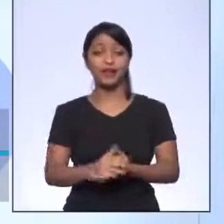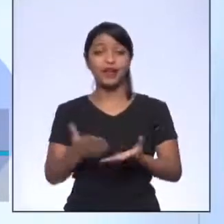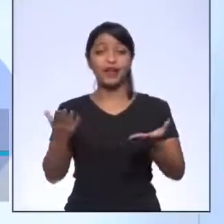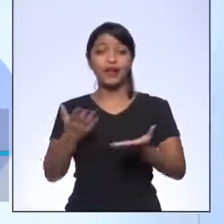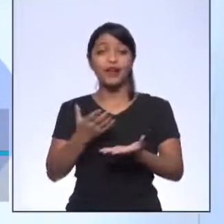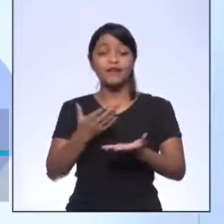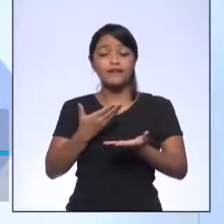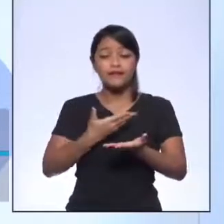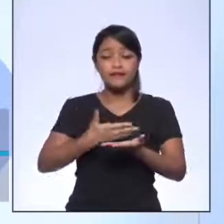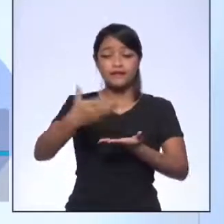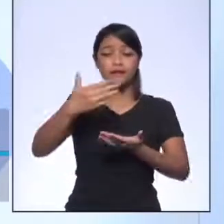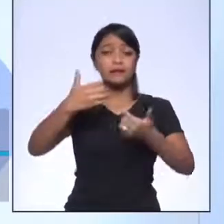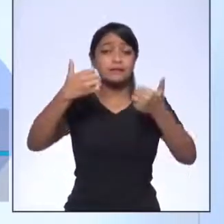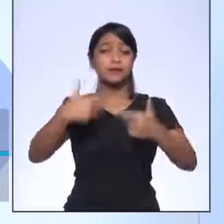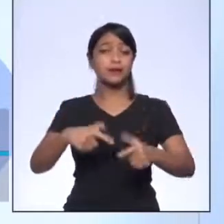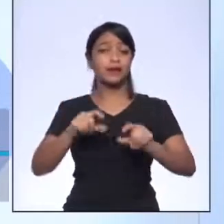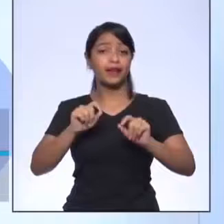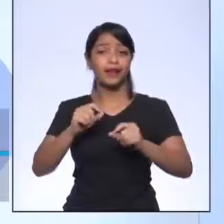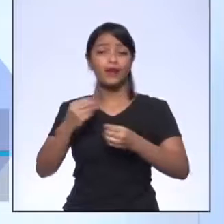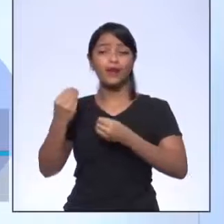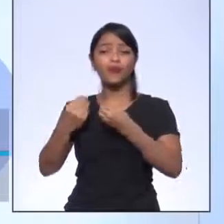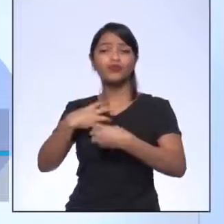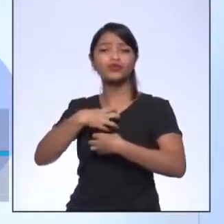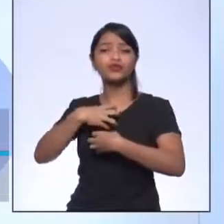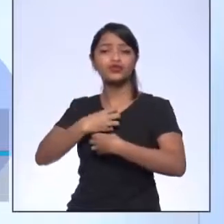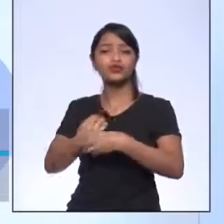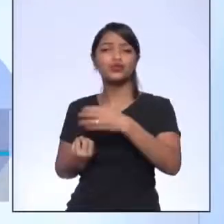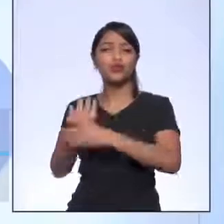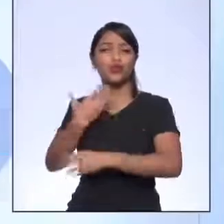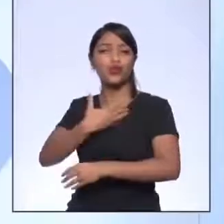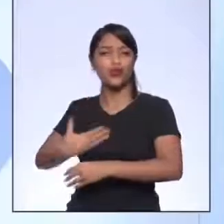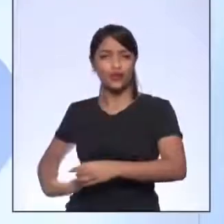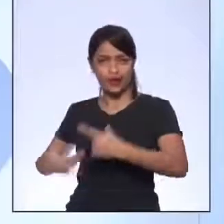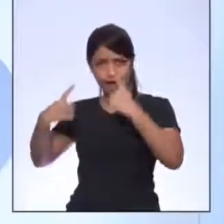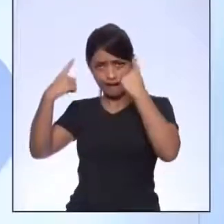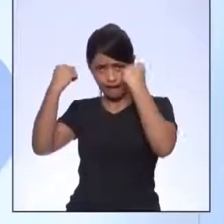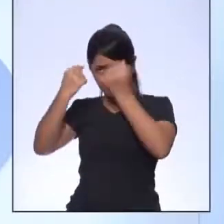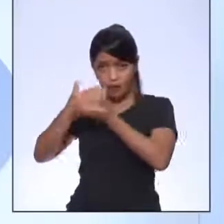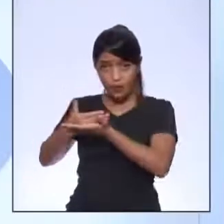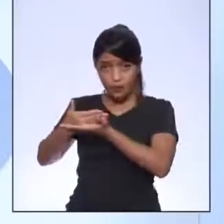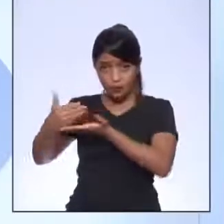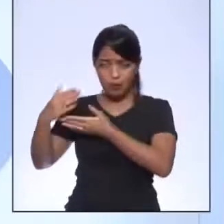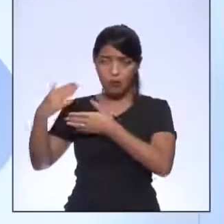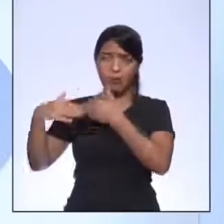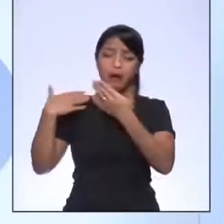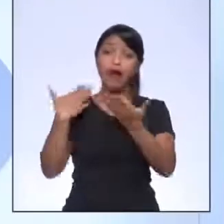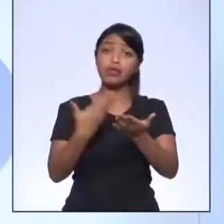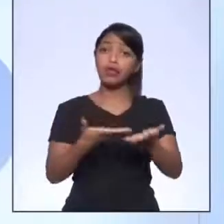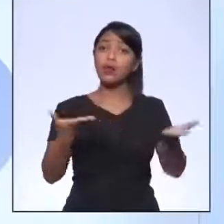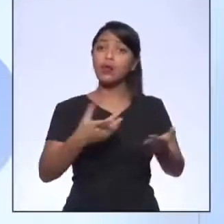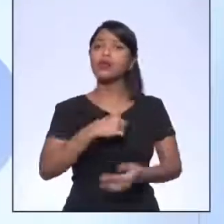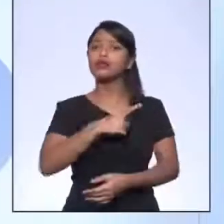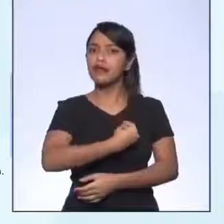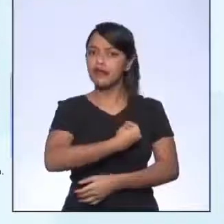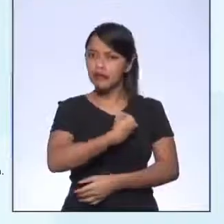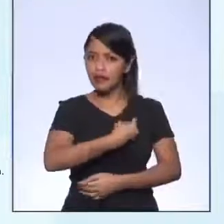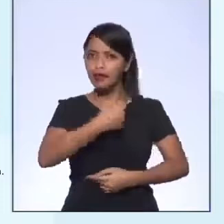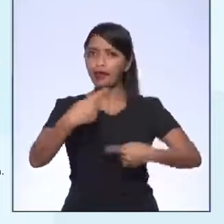na Grécia, começaram ali na Grécia e até hoje nós temos uma delas presente na nossa